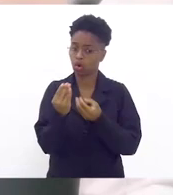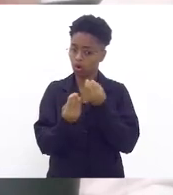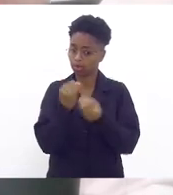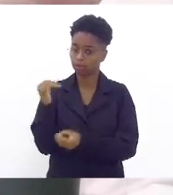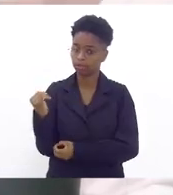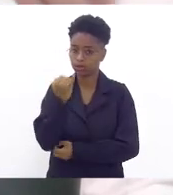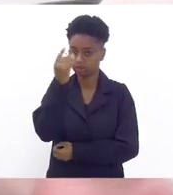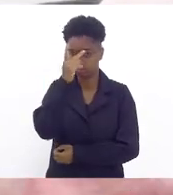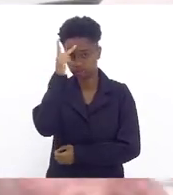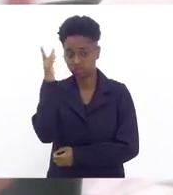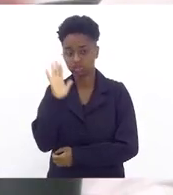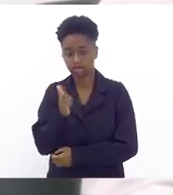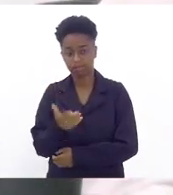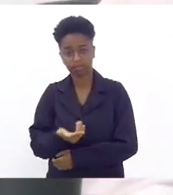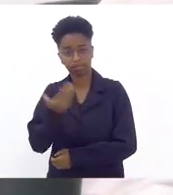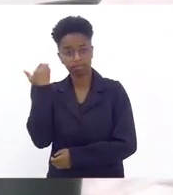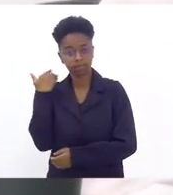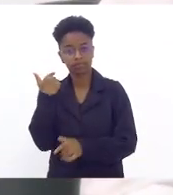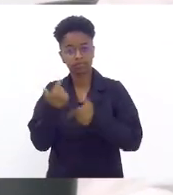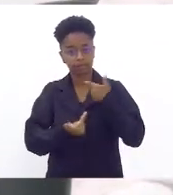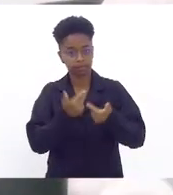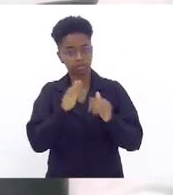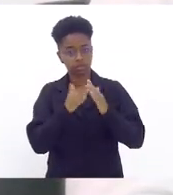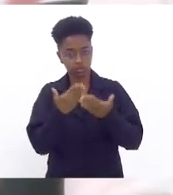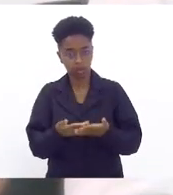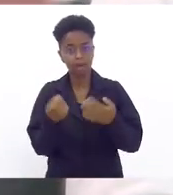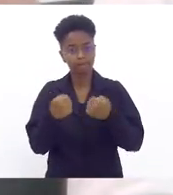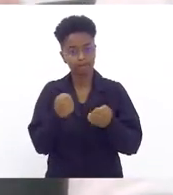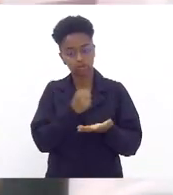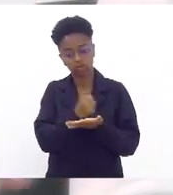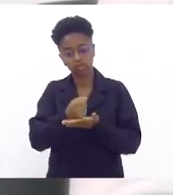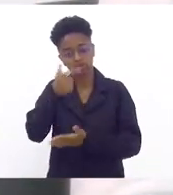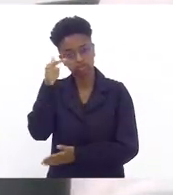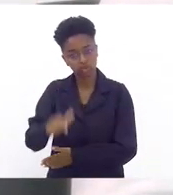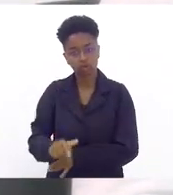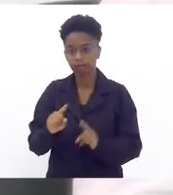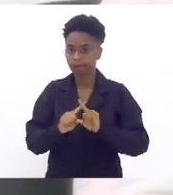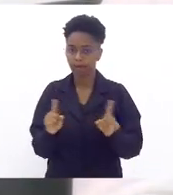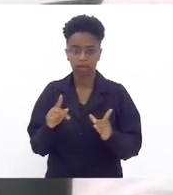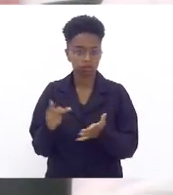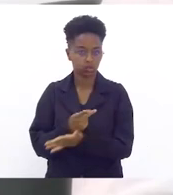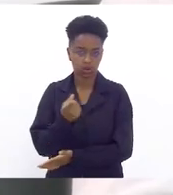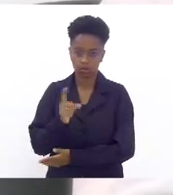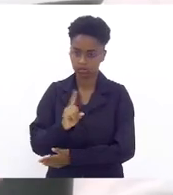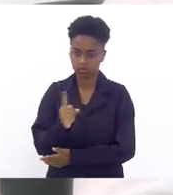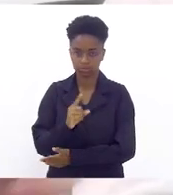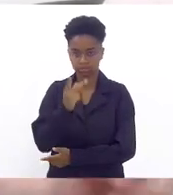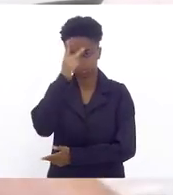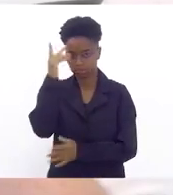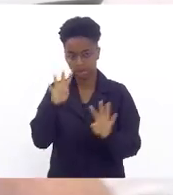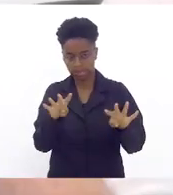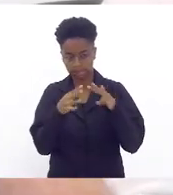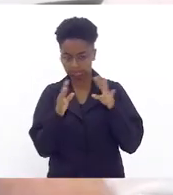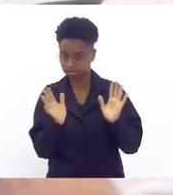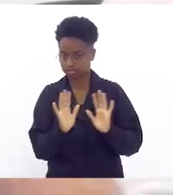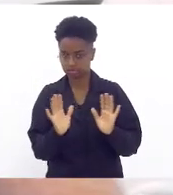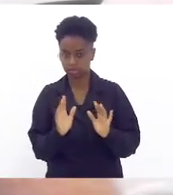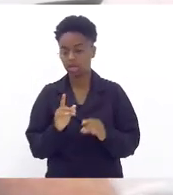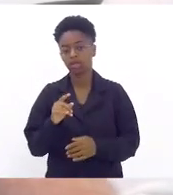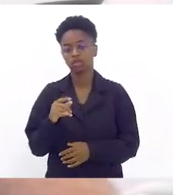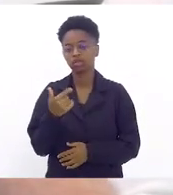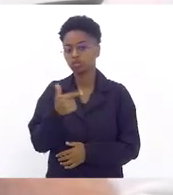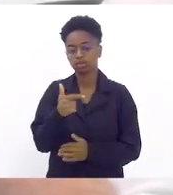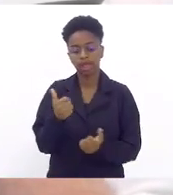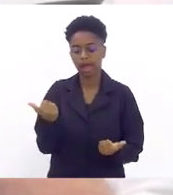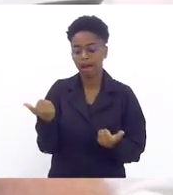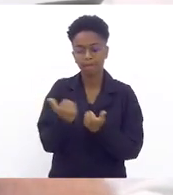daquelas pessoas que já trabalhavam na escola de terem uma recontratação e não não a gente não foi ouvido nós não tivemos